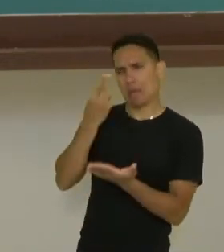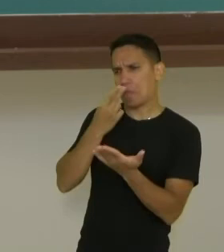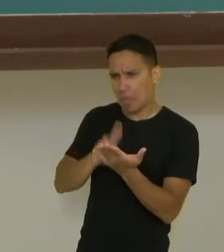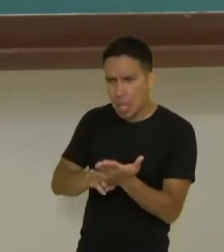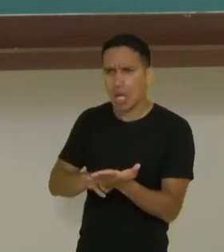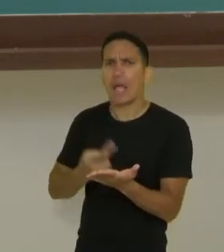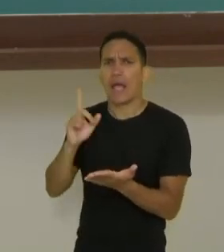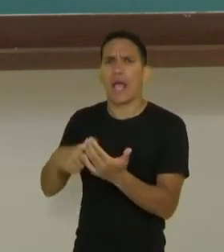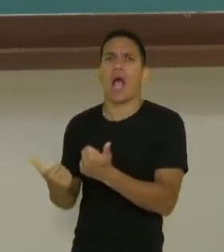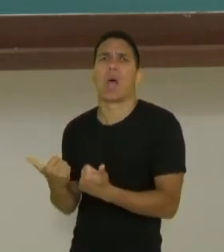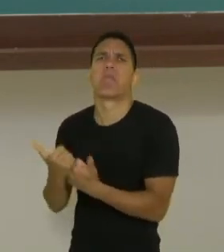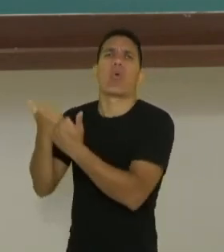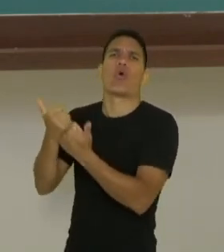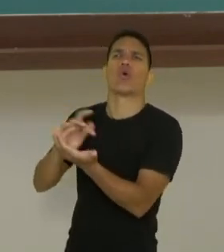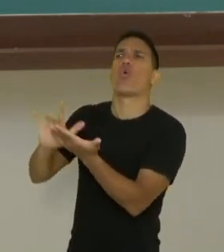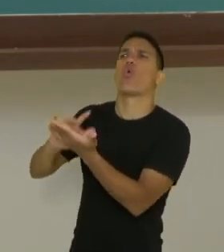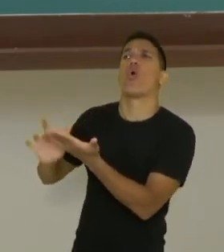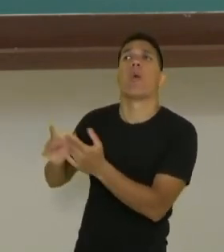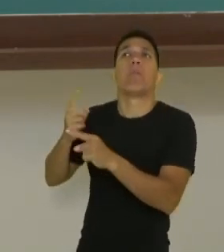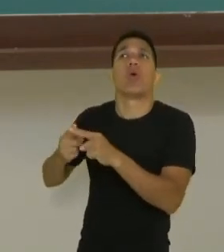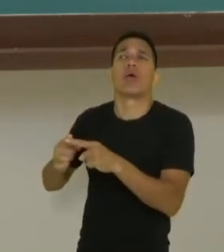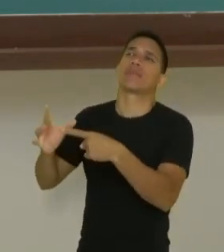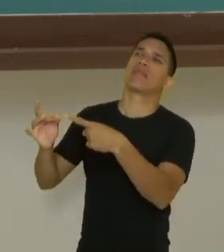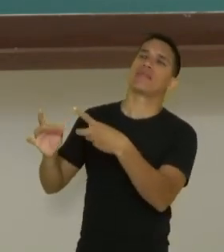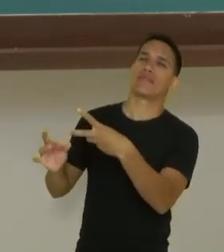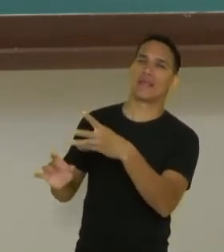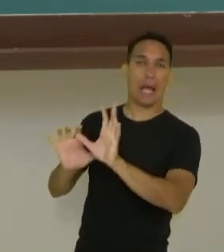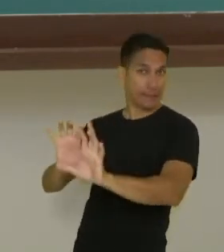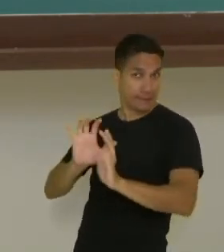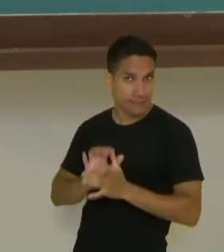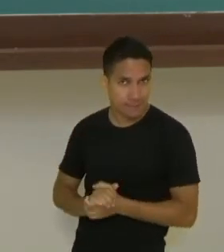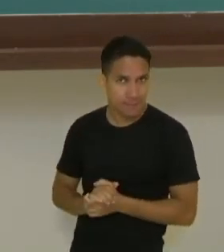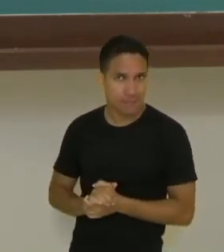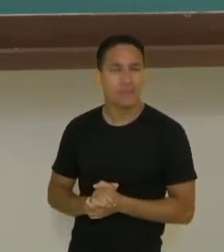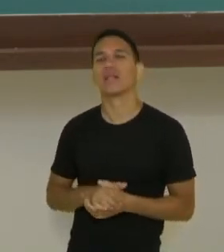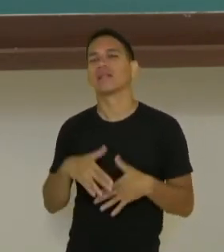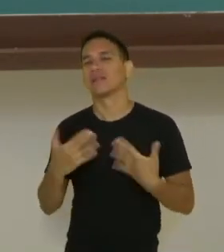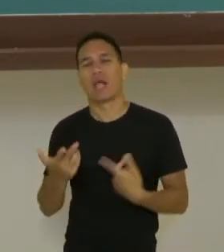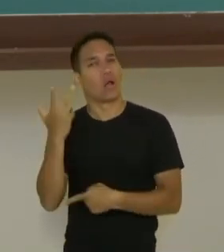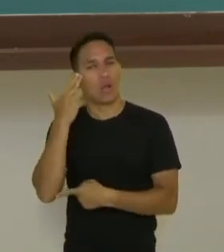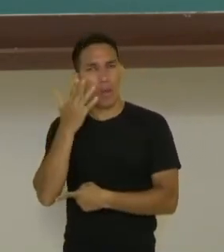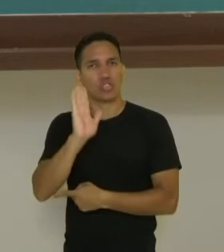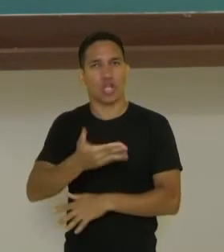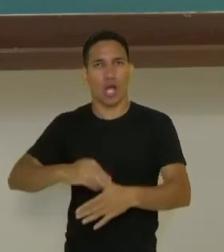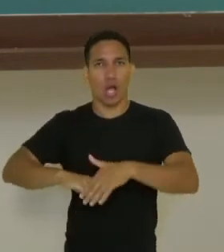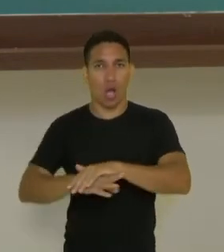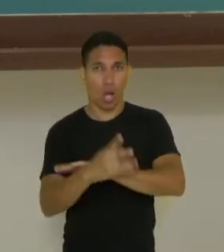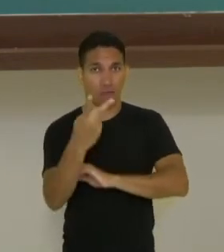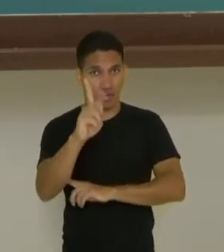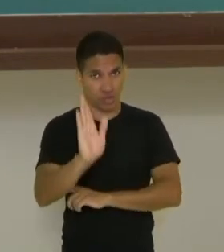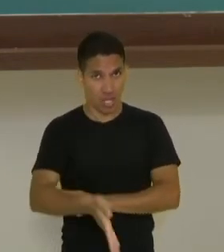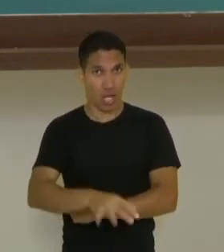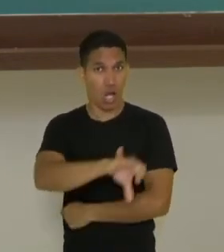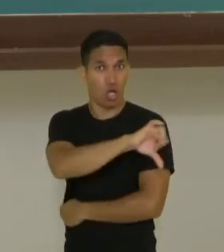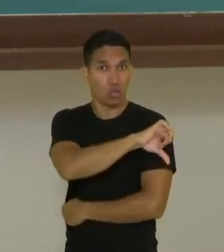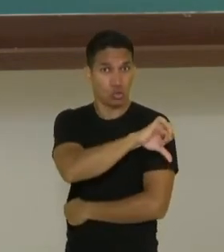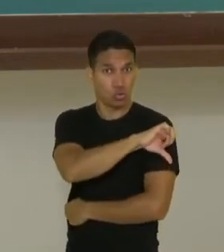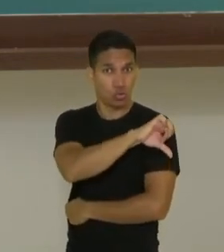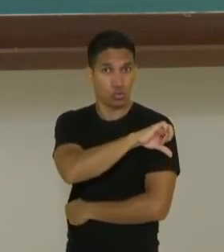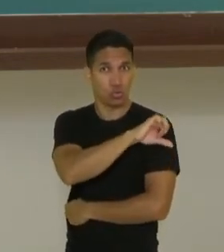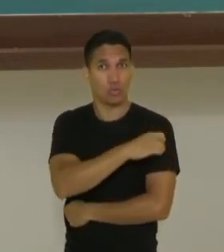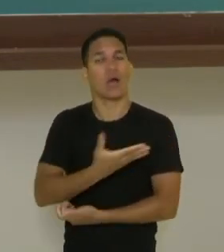o consumismo, por que tal coisa? Então acostume-se, agora que você está no nono ano, já no nono